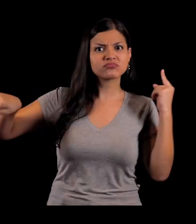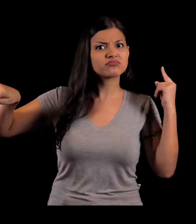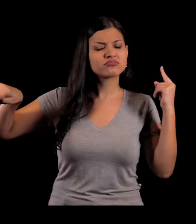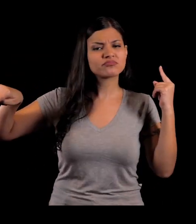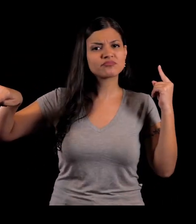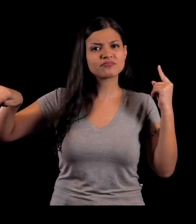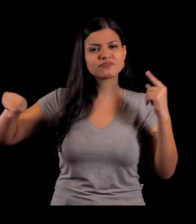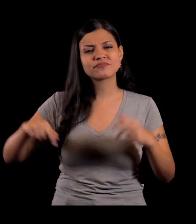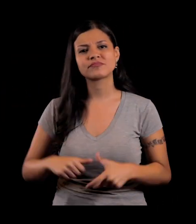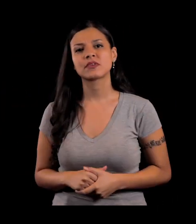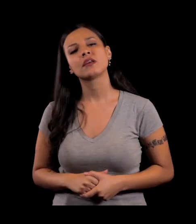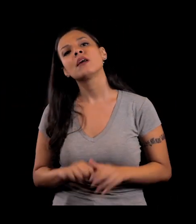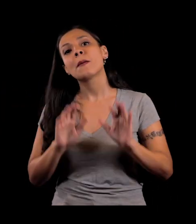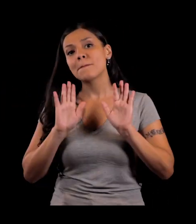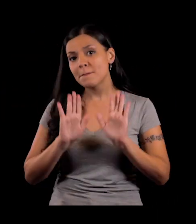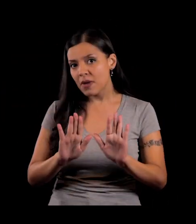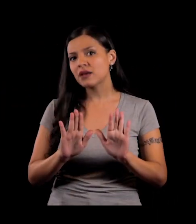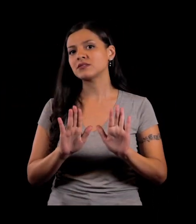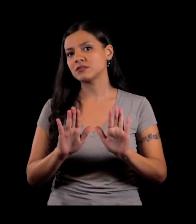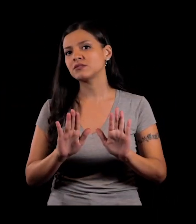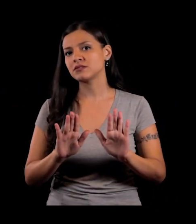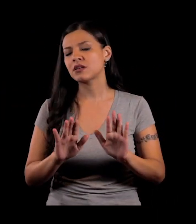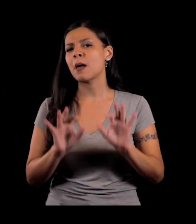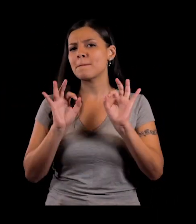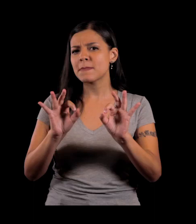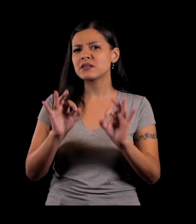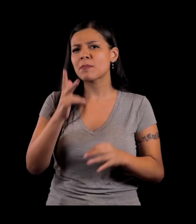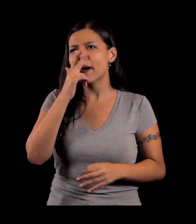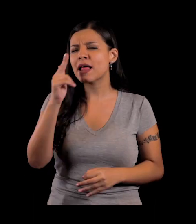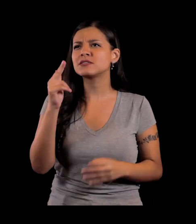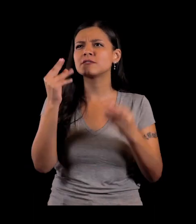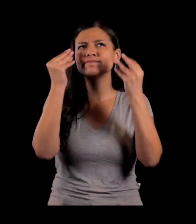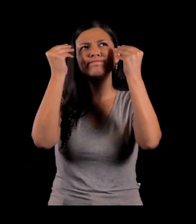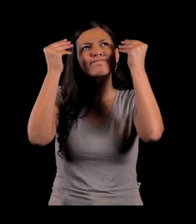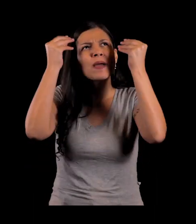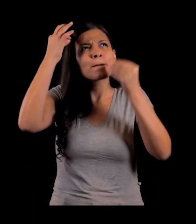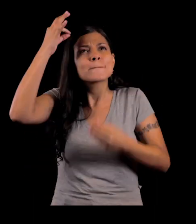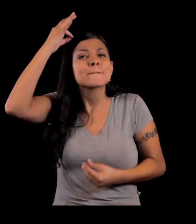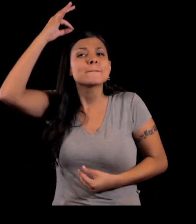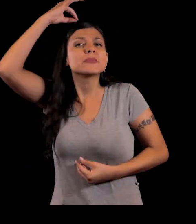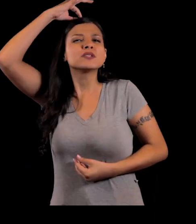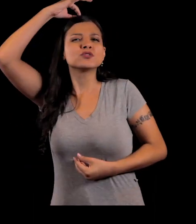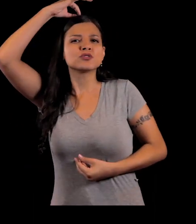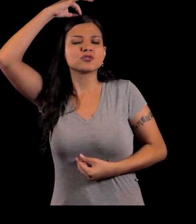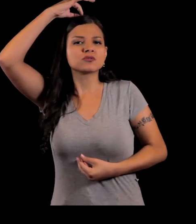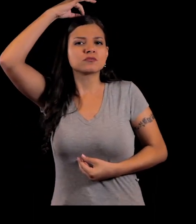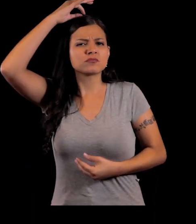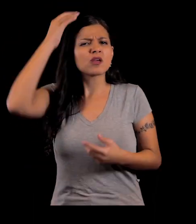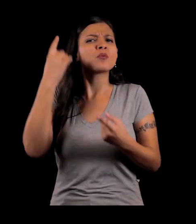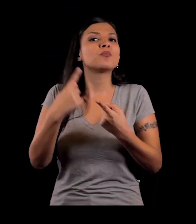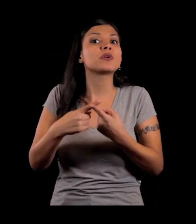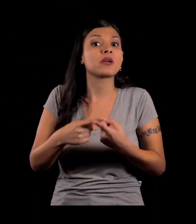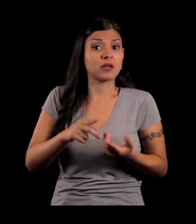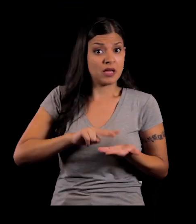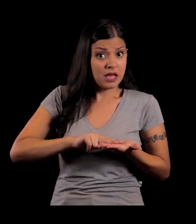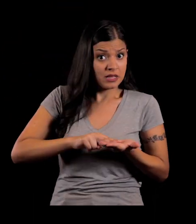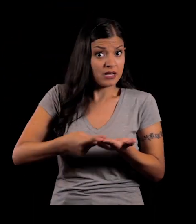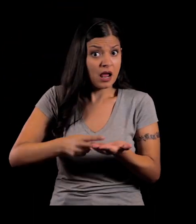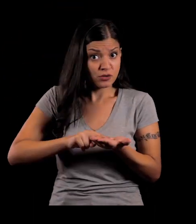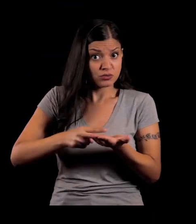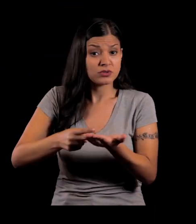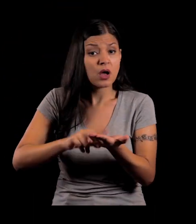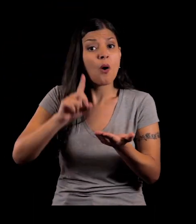português. Mas é bastante místico. Eu acho que é místico, porque o processo de tradução é uma